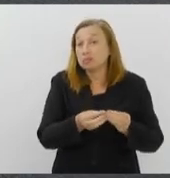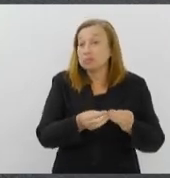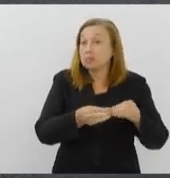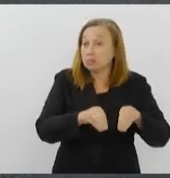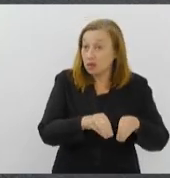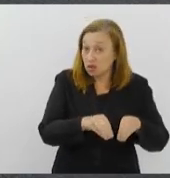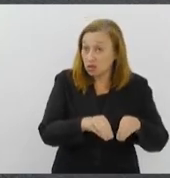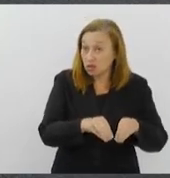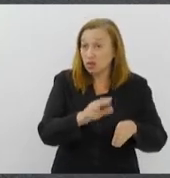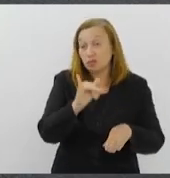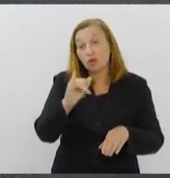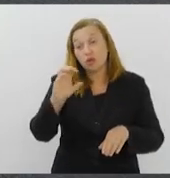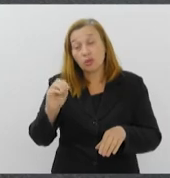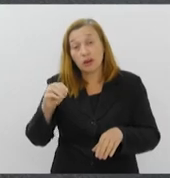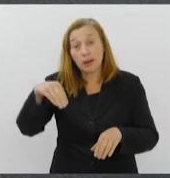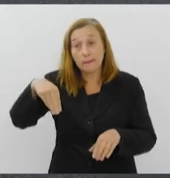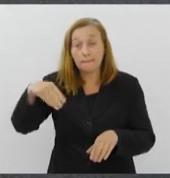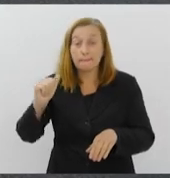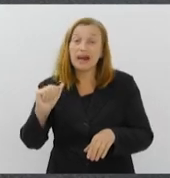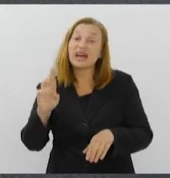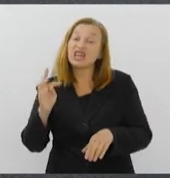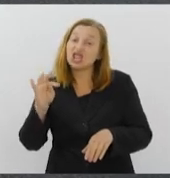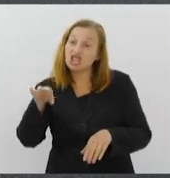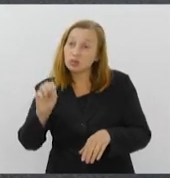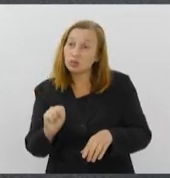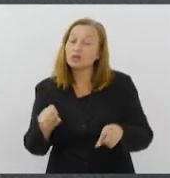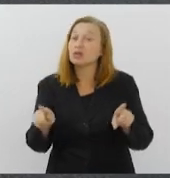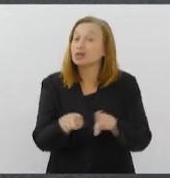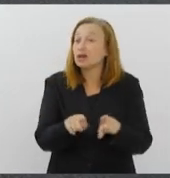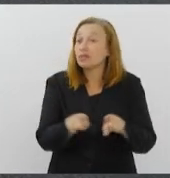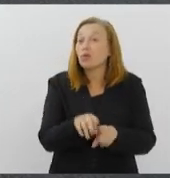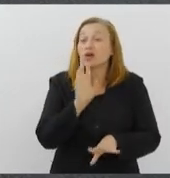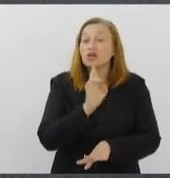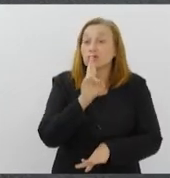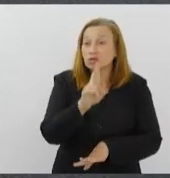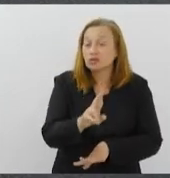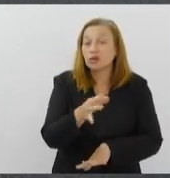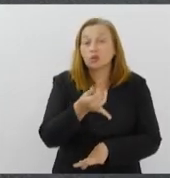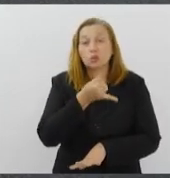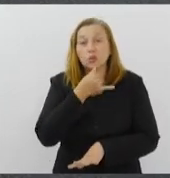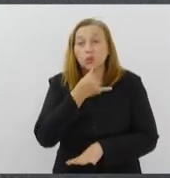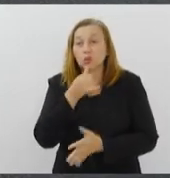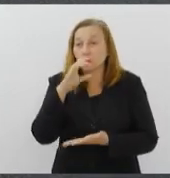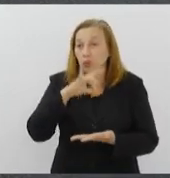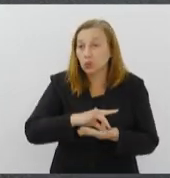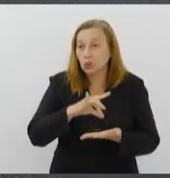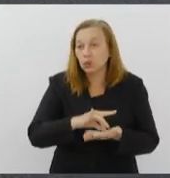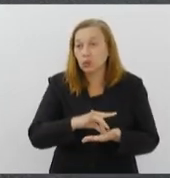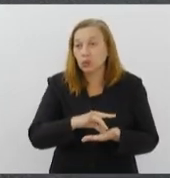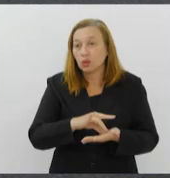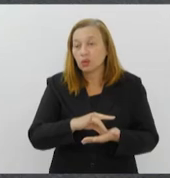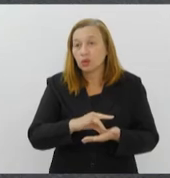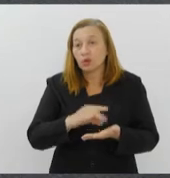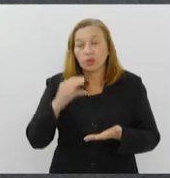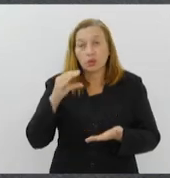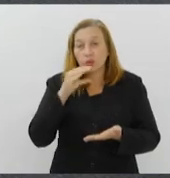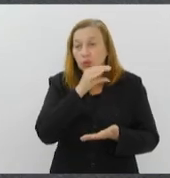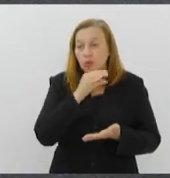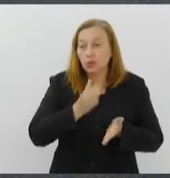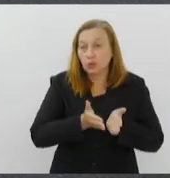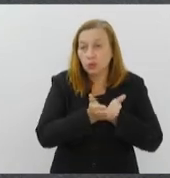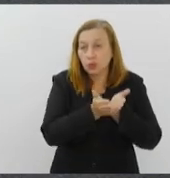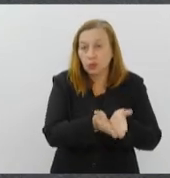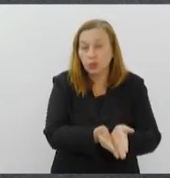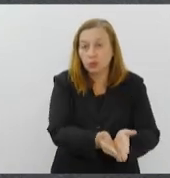para os biomas marítimos, também são resultado de uma triste realidade, que é o desaquecimento do setor naval e